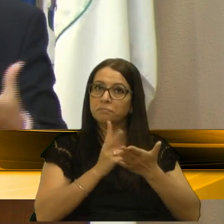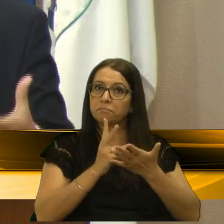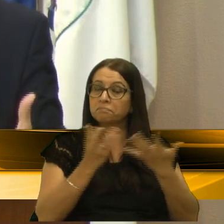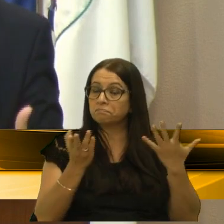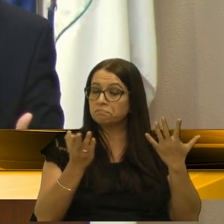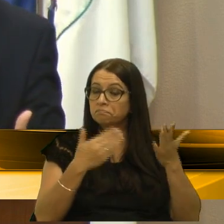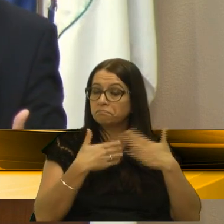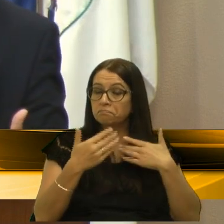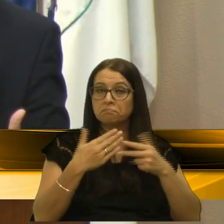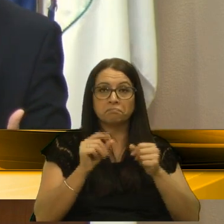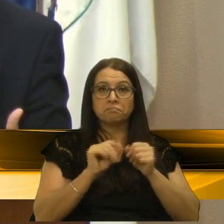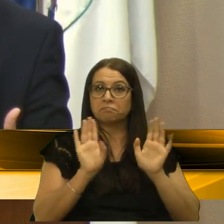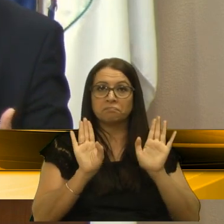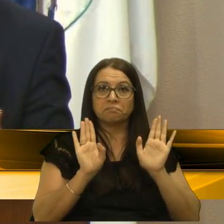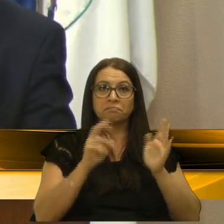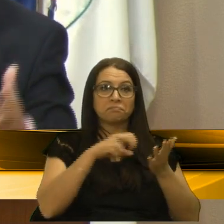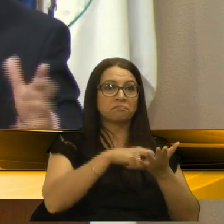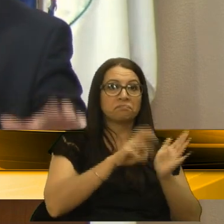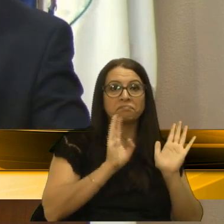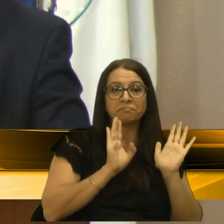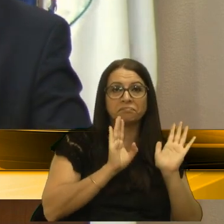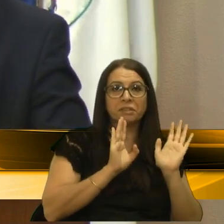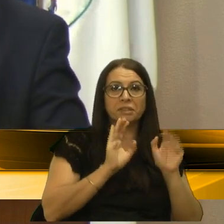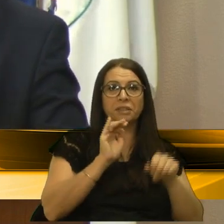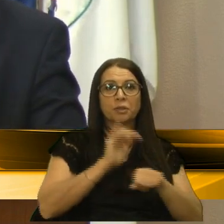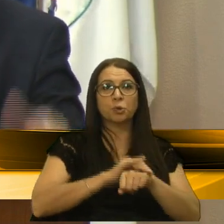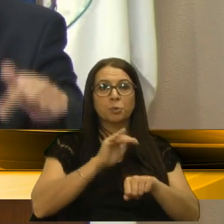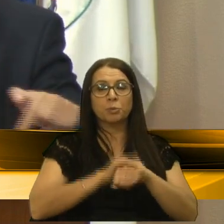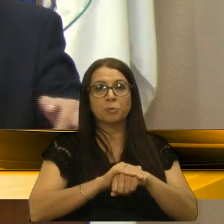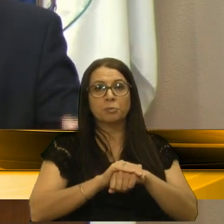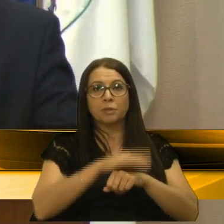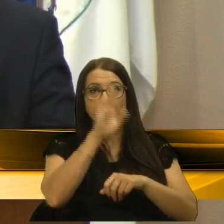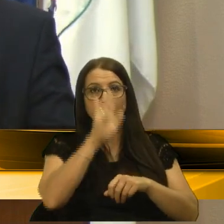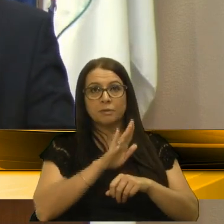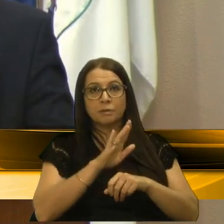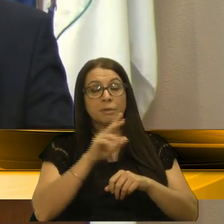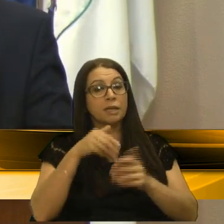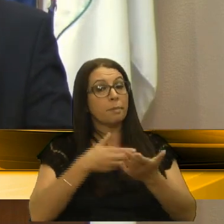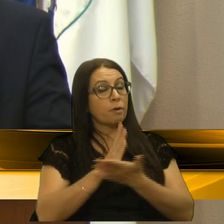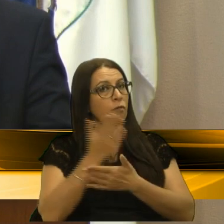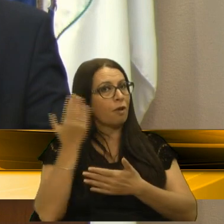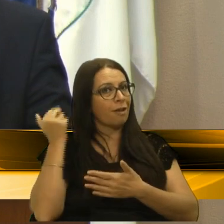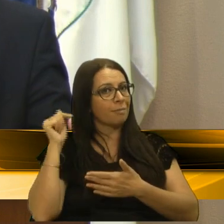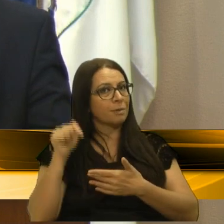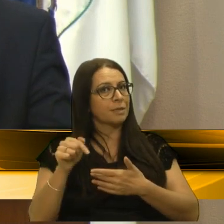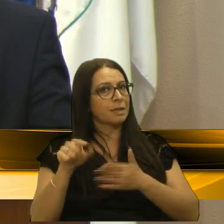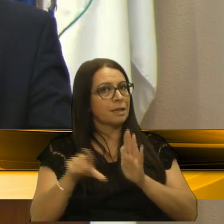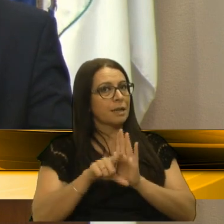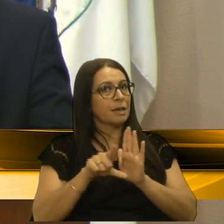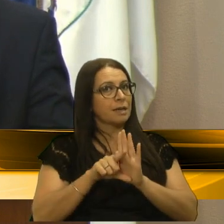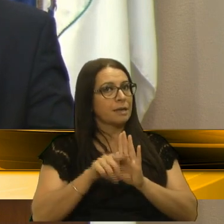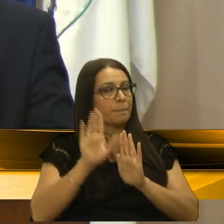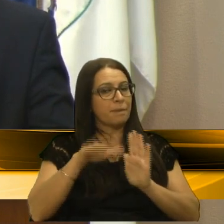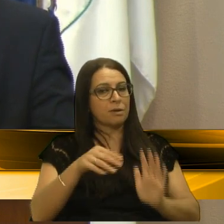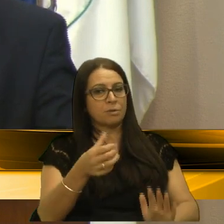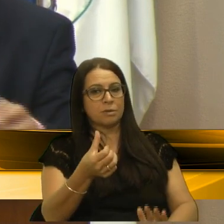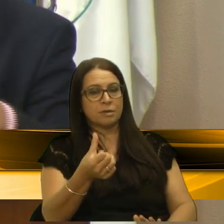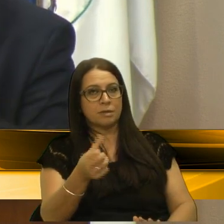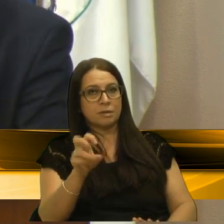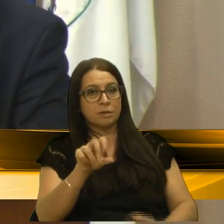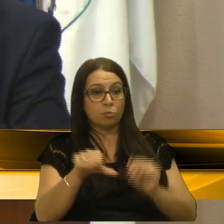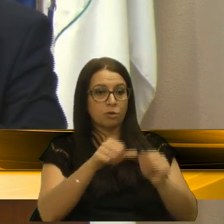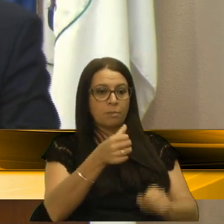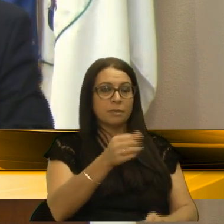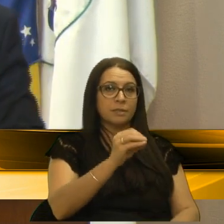ou nada recebendo de punição. Aí a culpa é da gratuidade. Mas alguém aprovou aqui no passado essa lei baixar de 65 para 60. Então nós